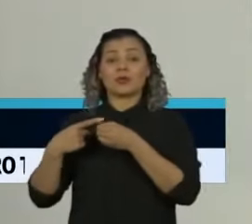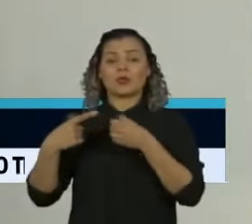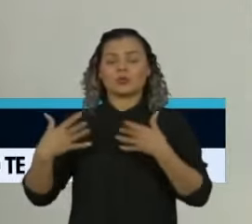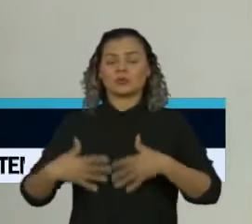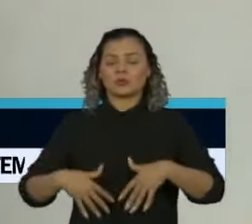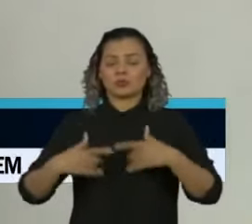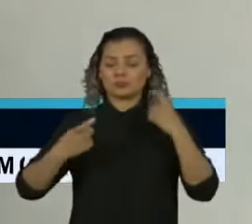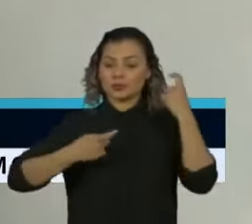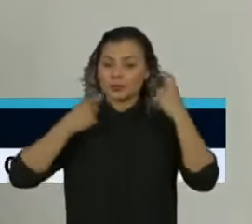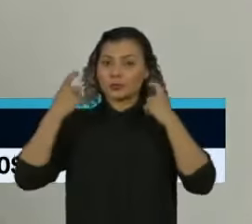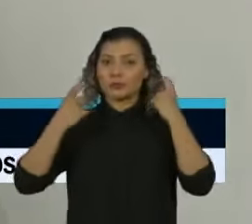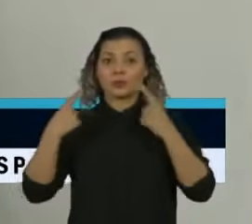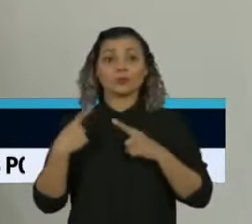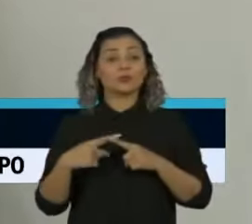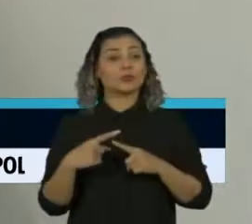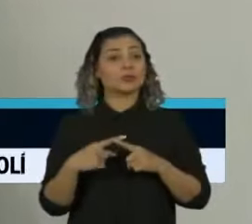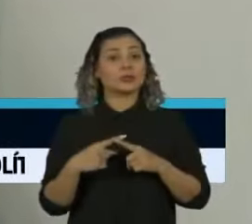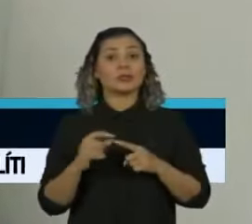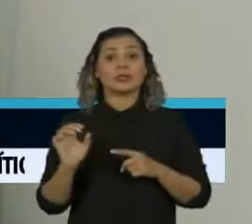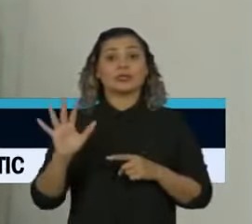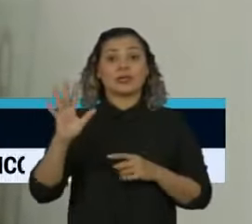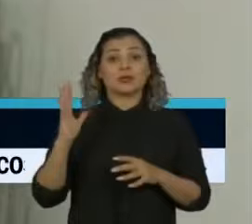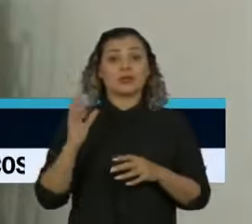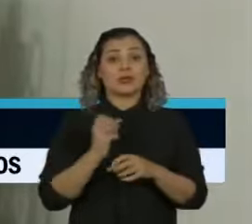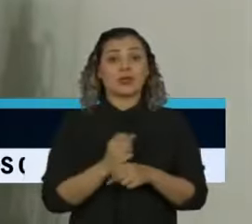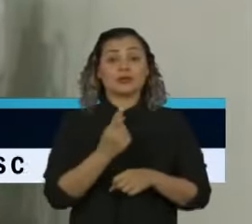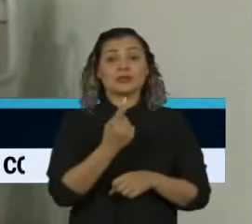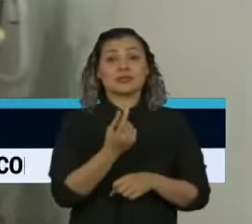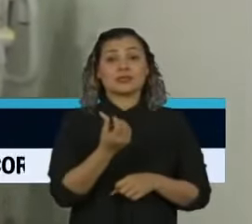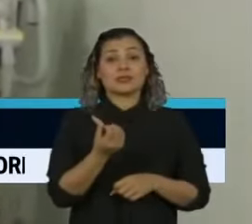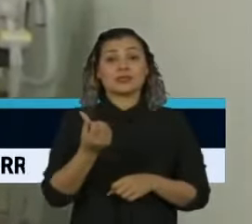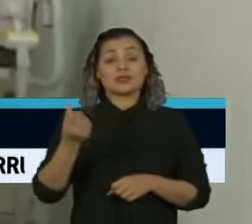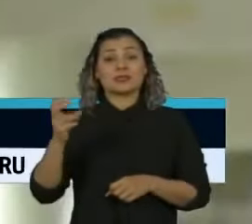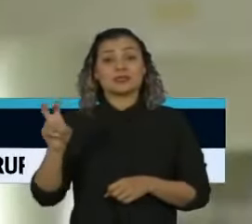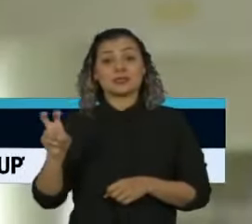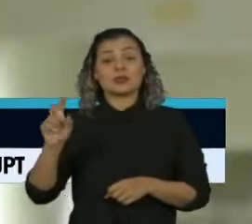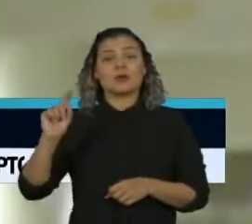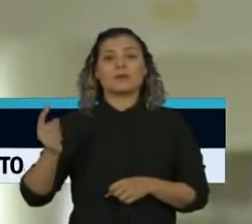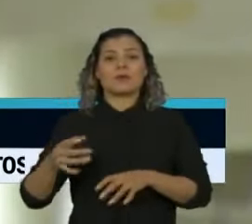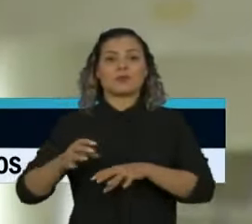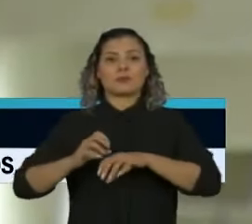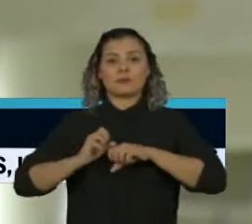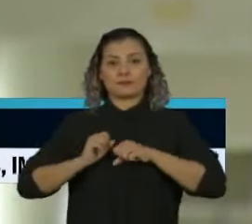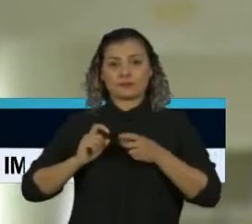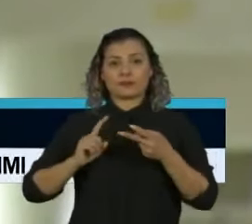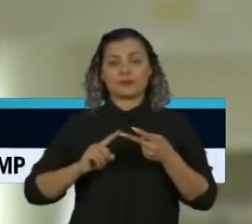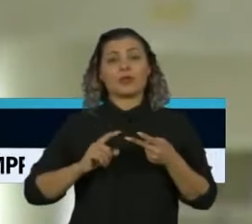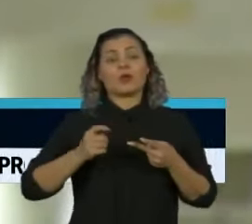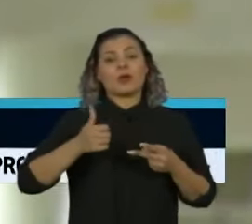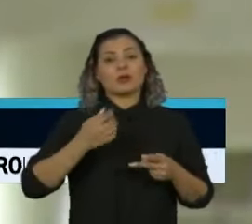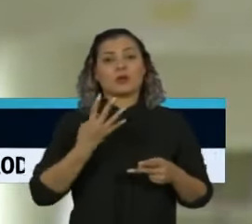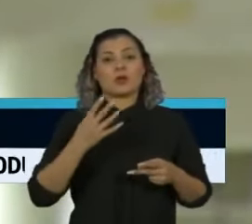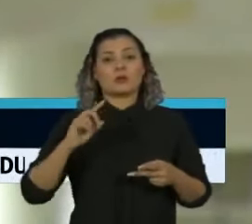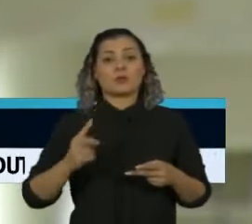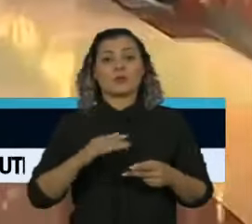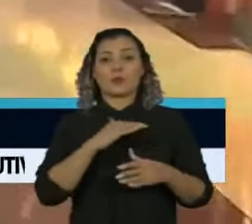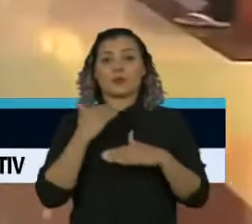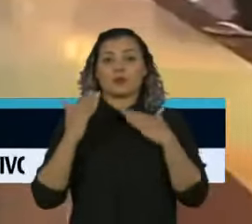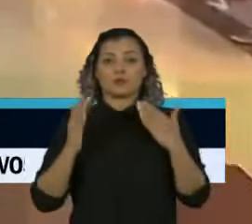mais preocupam. Em todo o estado, são cerca de 165 mil diagnósticos e quase 4 mil